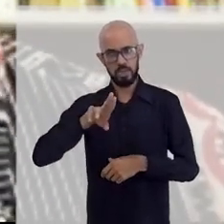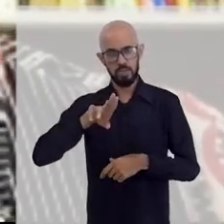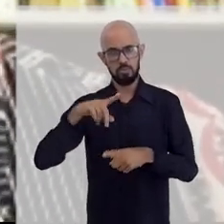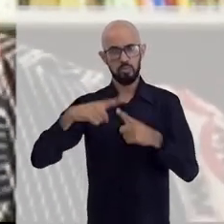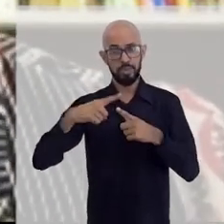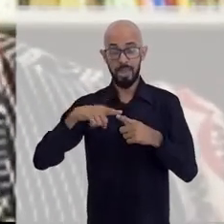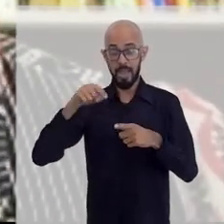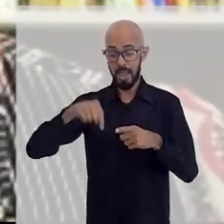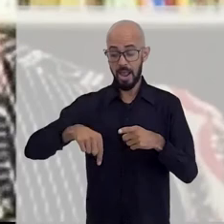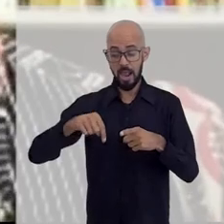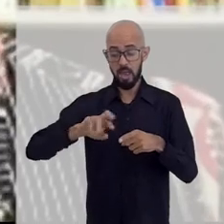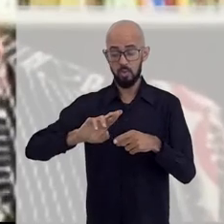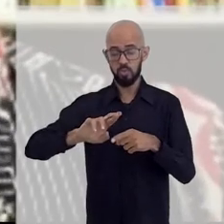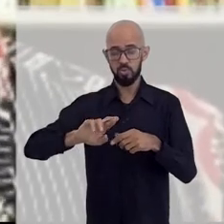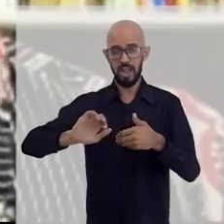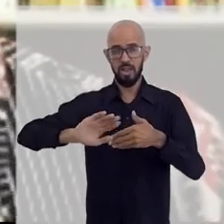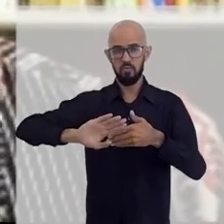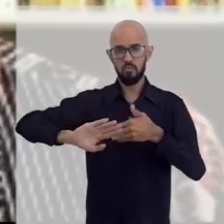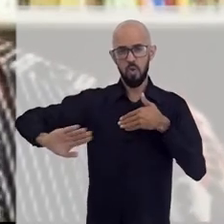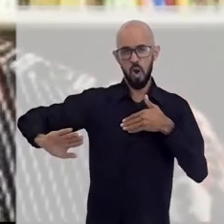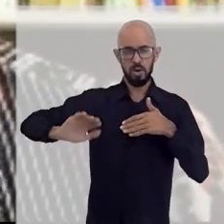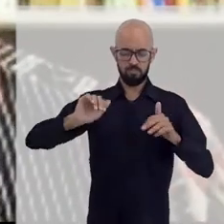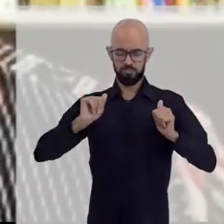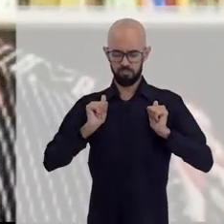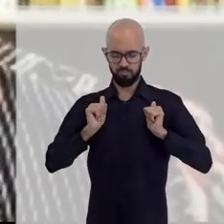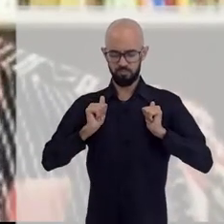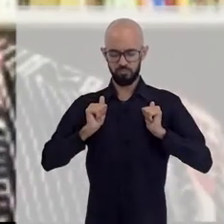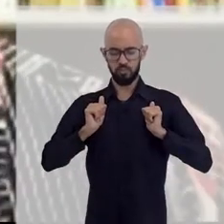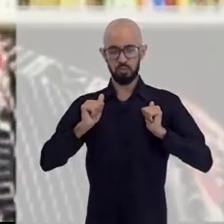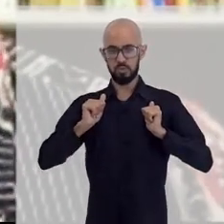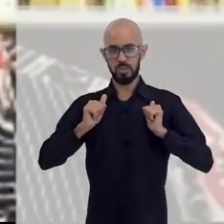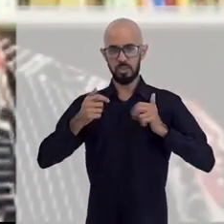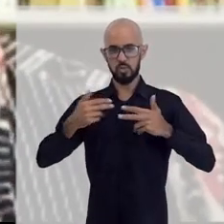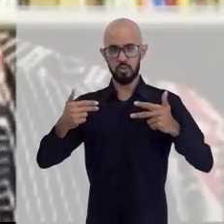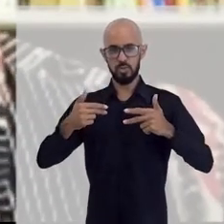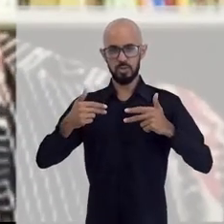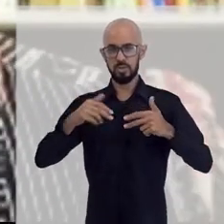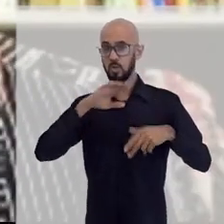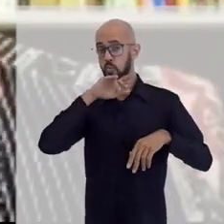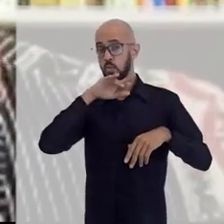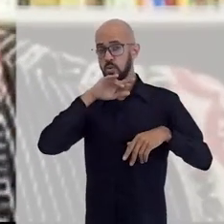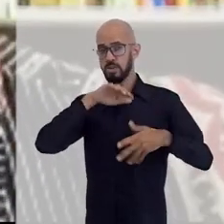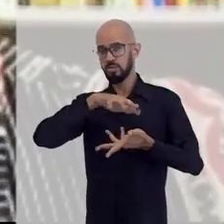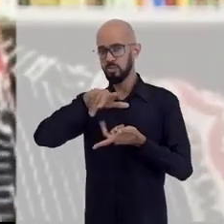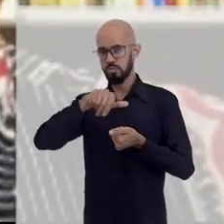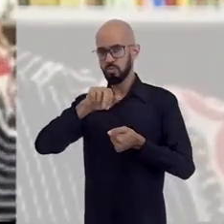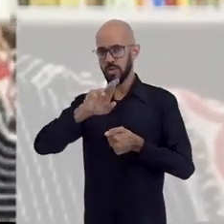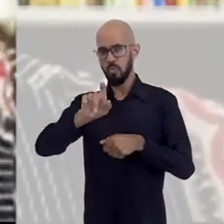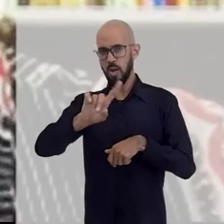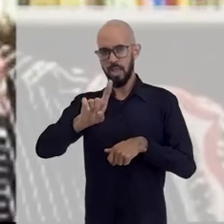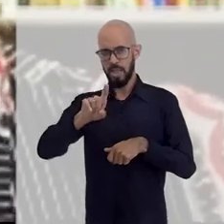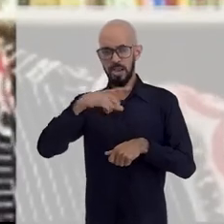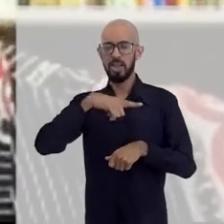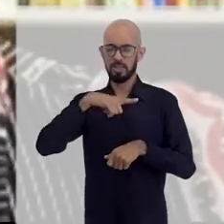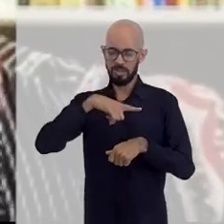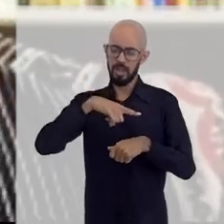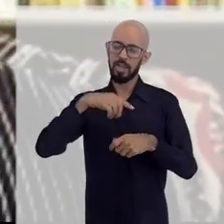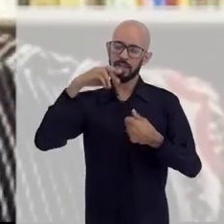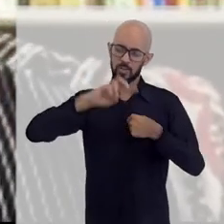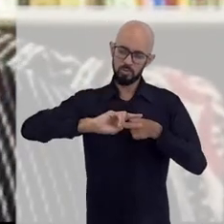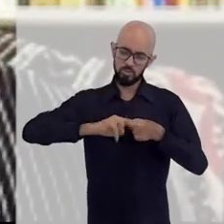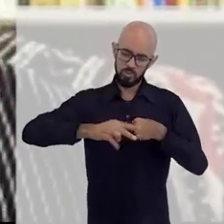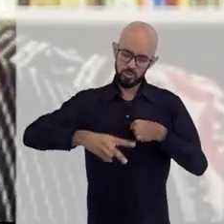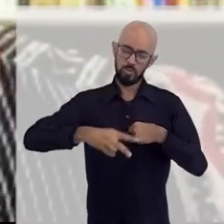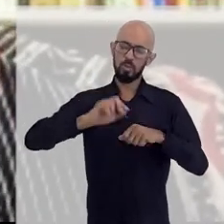que você tem isenta dos males do mundo. Ela tem todos os males que tem fora dela, né, e reproduz todas as